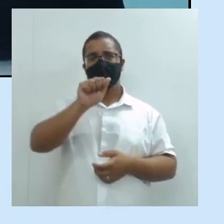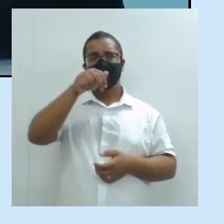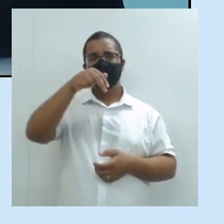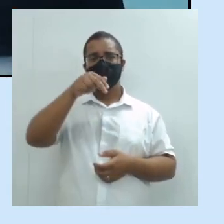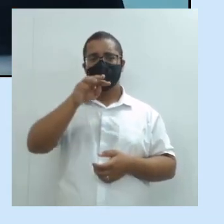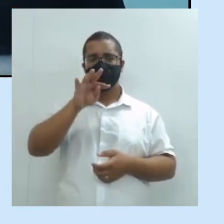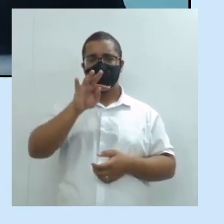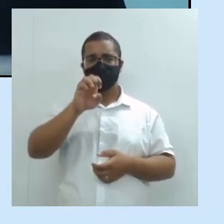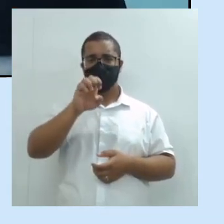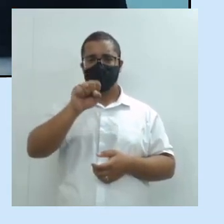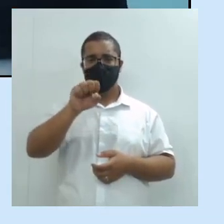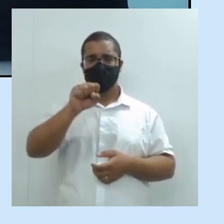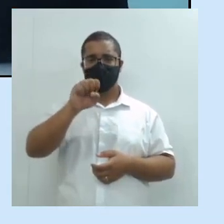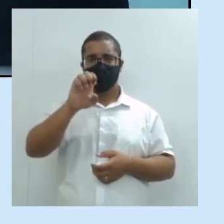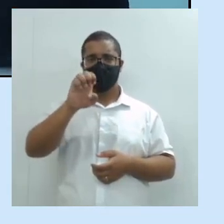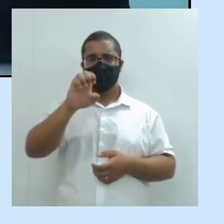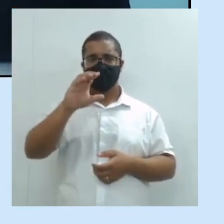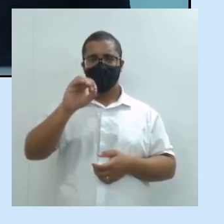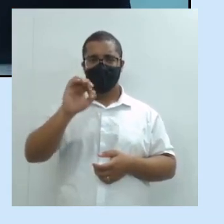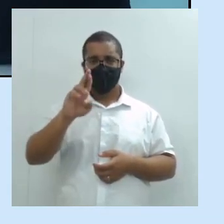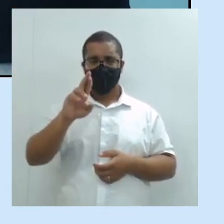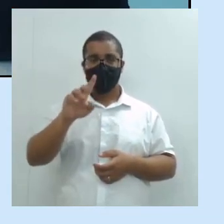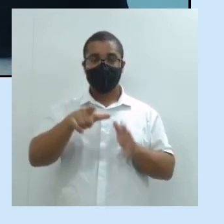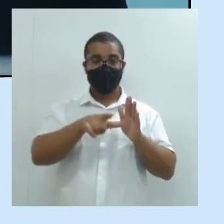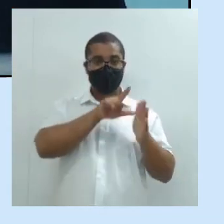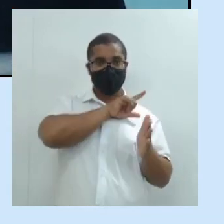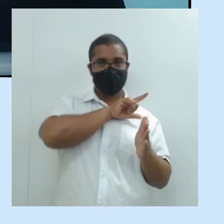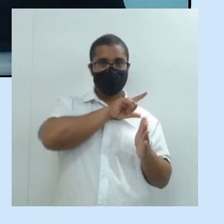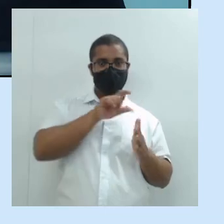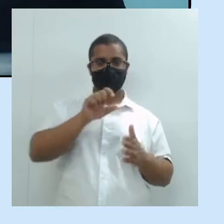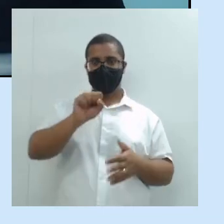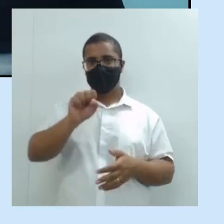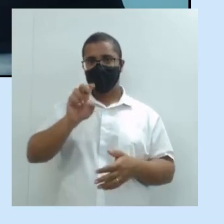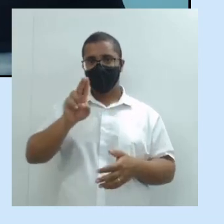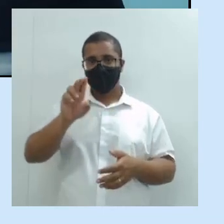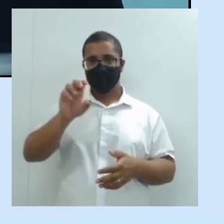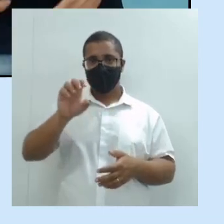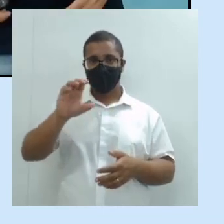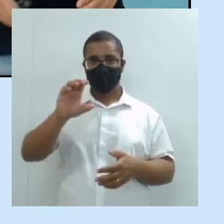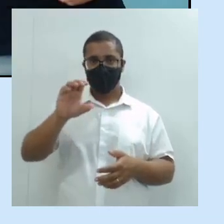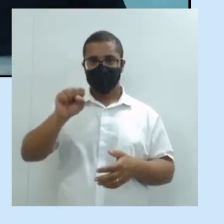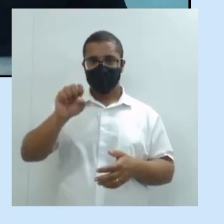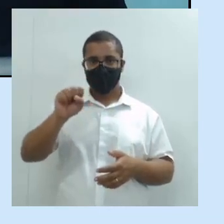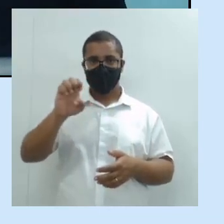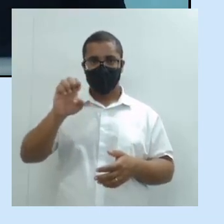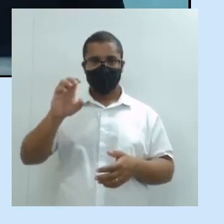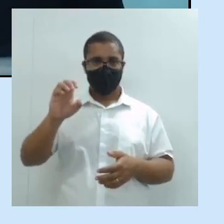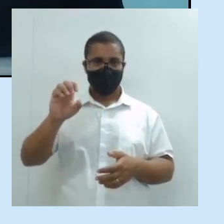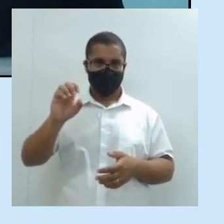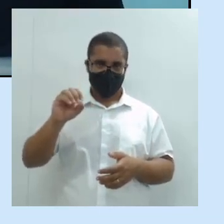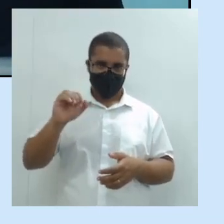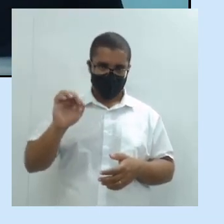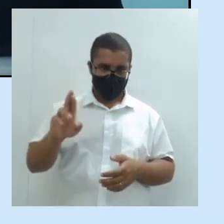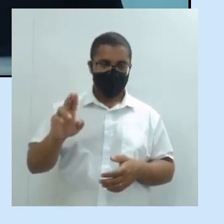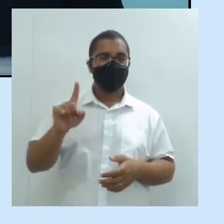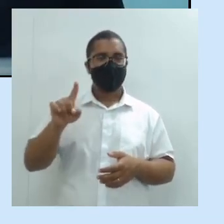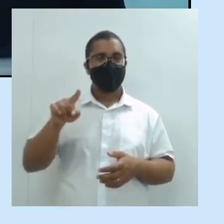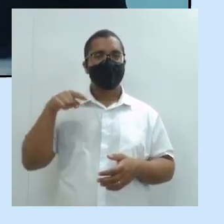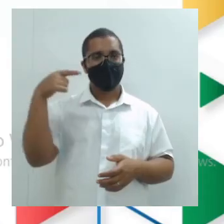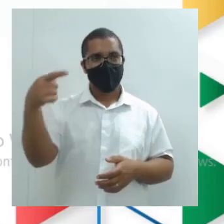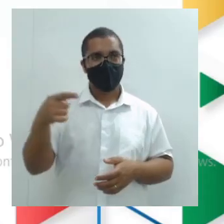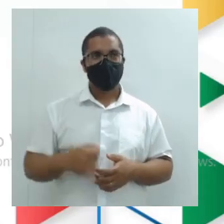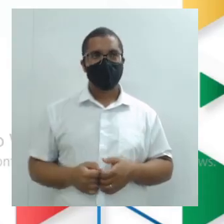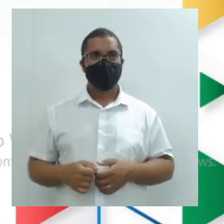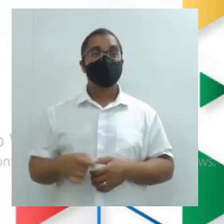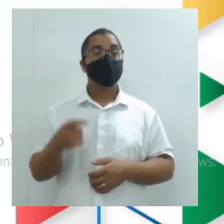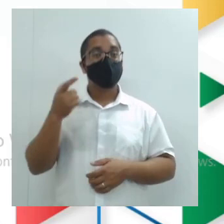Antecessor, antes. Sucessor, depois. Se situou? Então vamos lá para o item D, lê comigo. Ó.